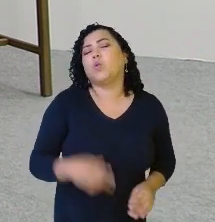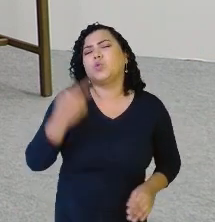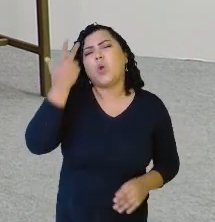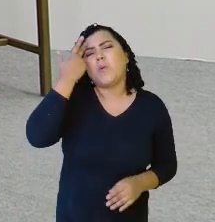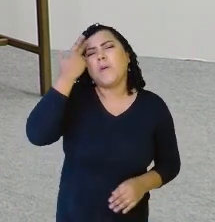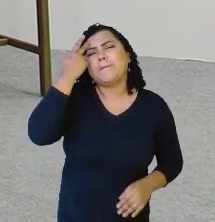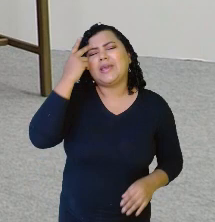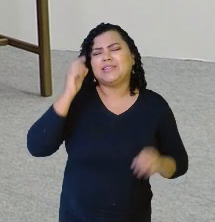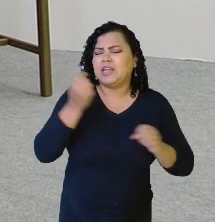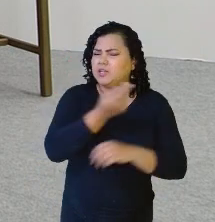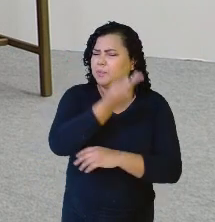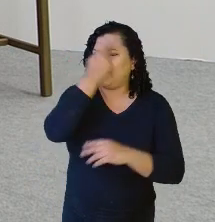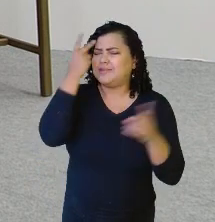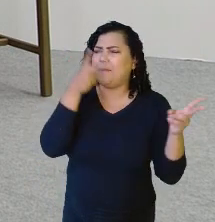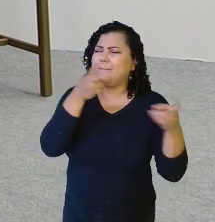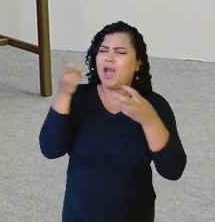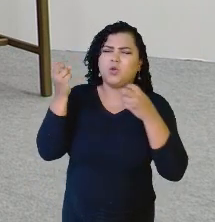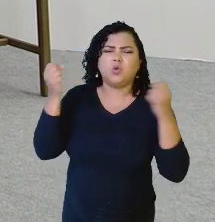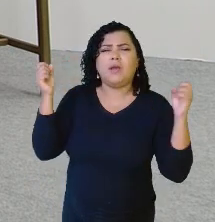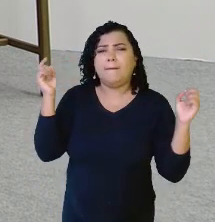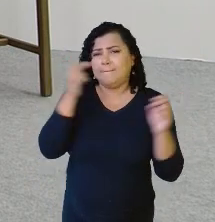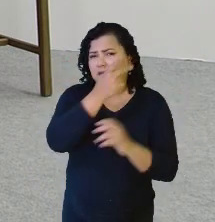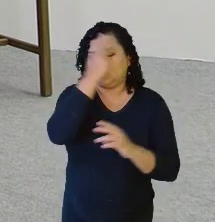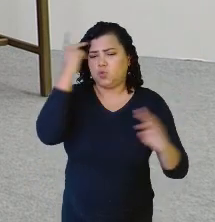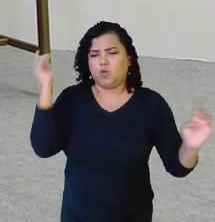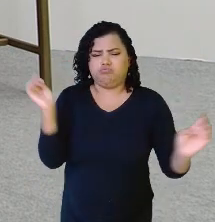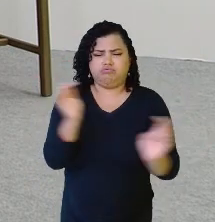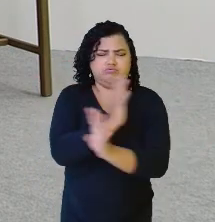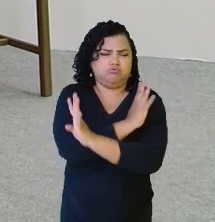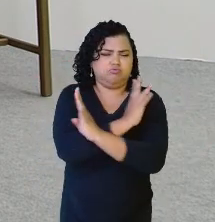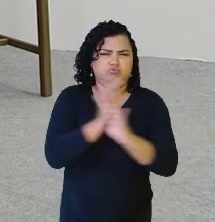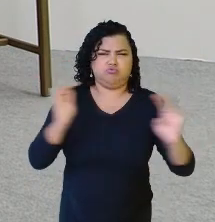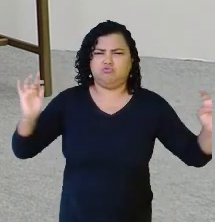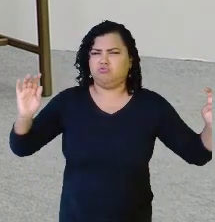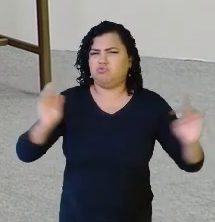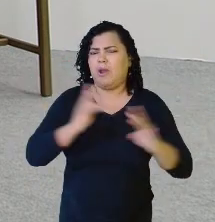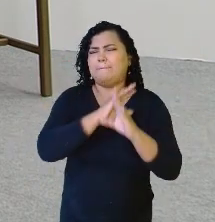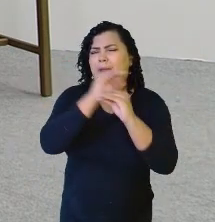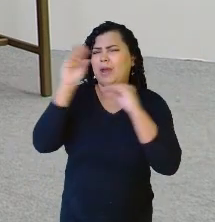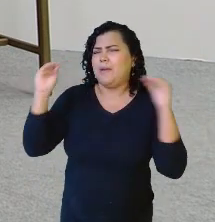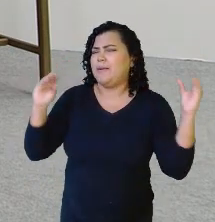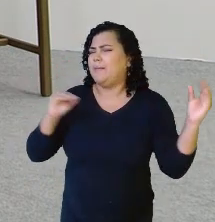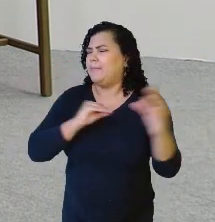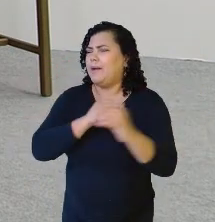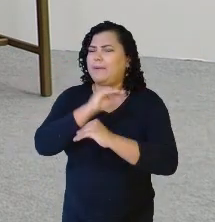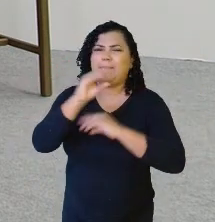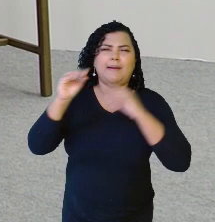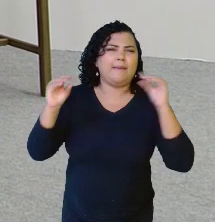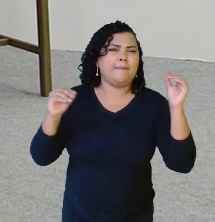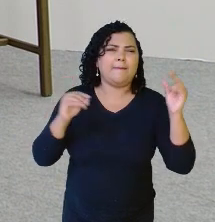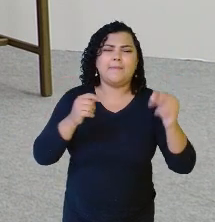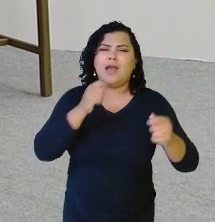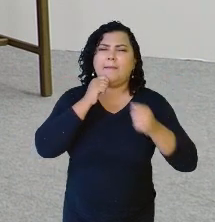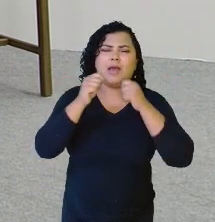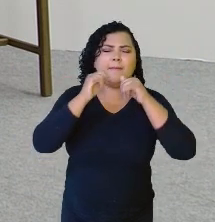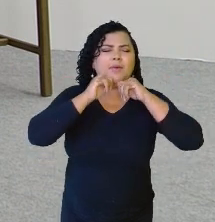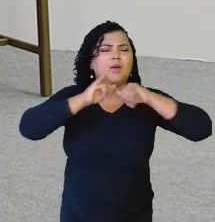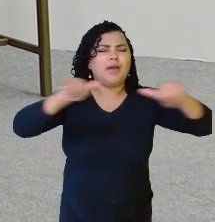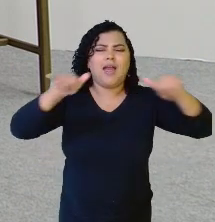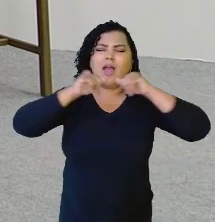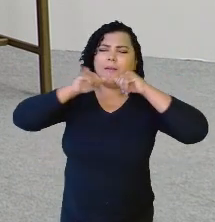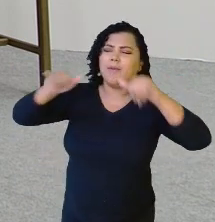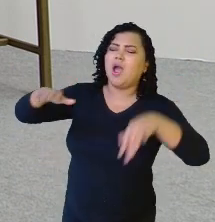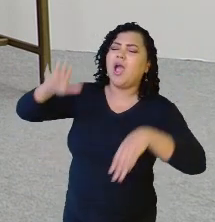ruído da multidão, são as buzinas, são as pessoas falando, são as propagandas que passam de vez em quando,